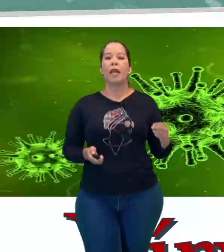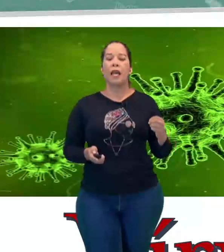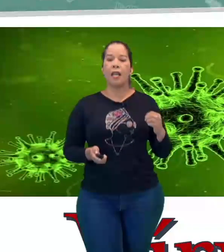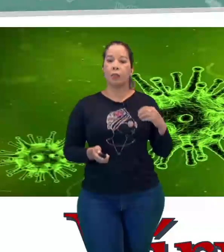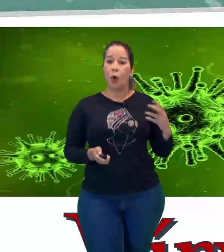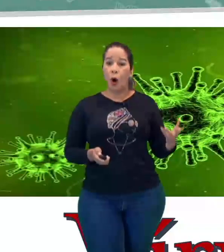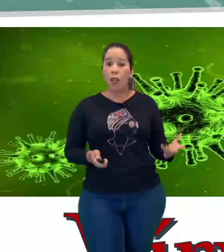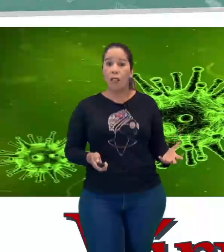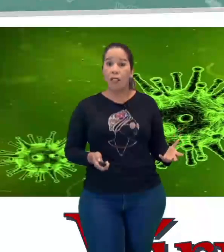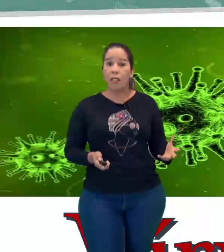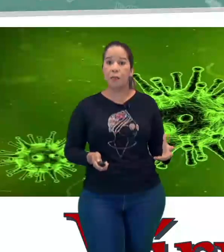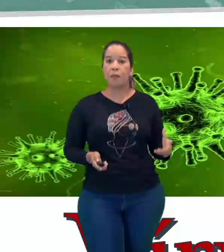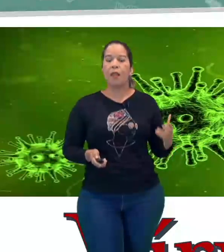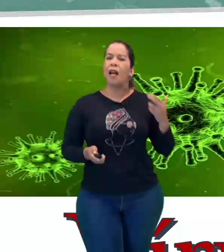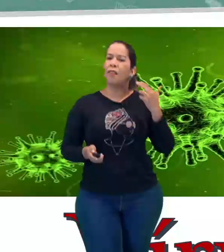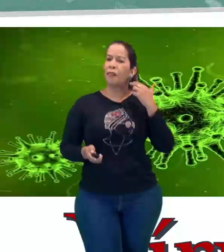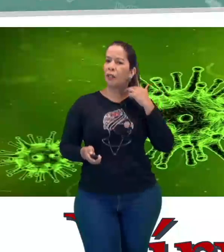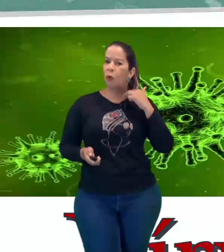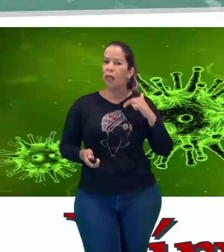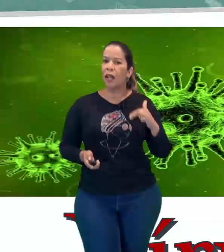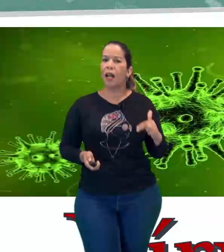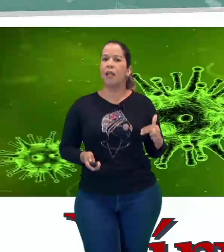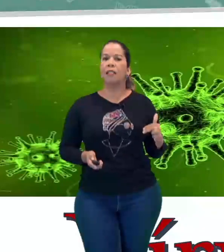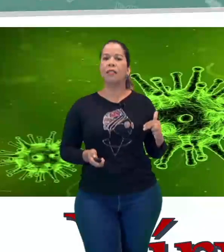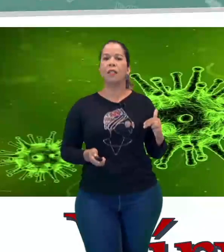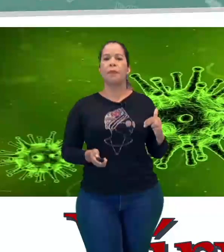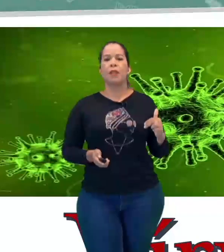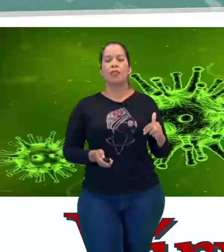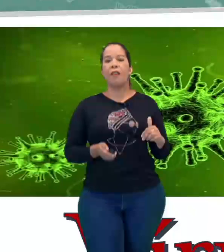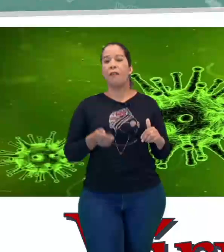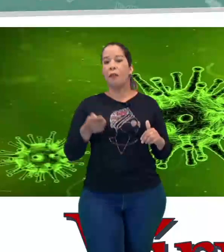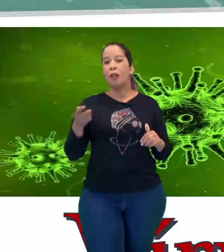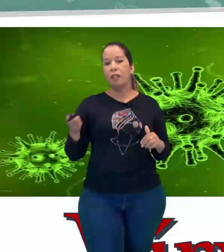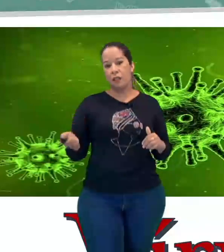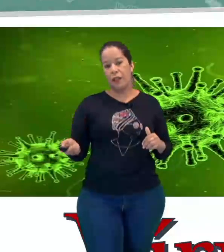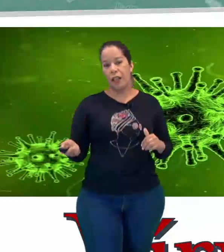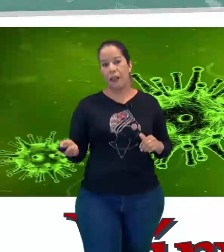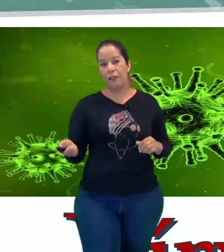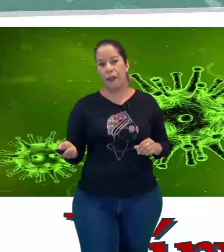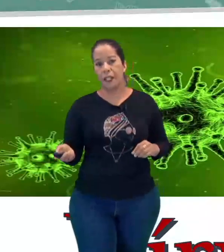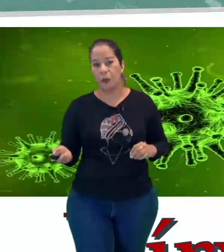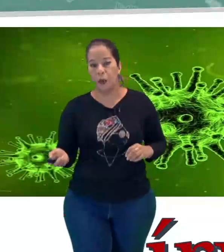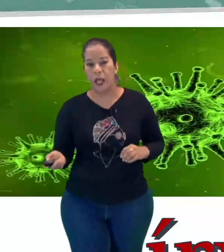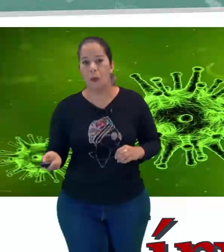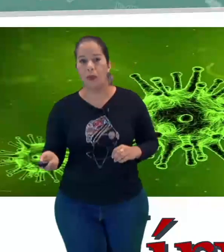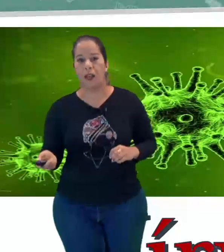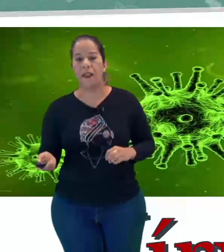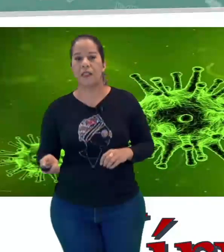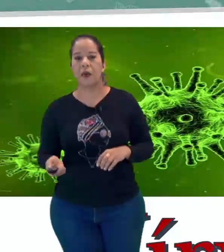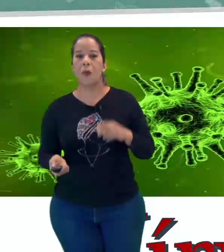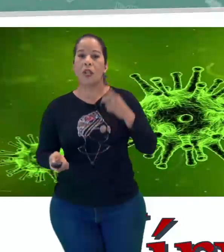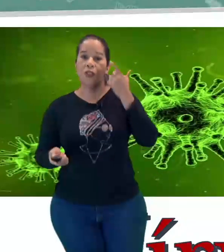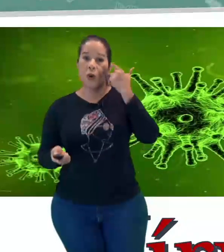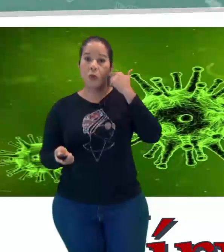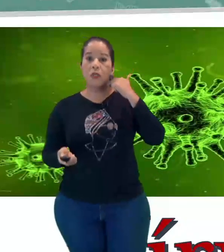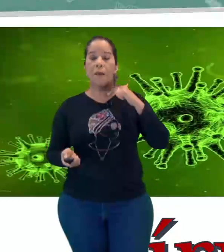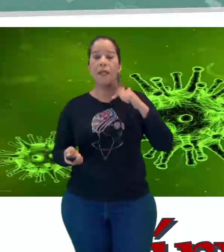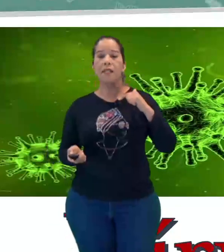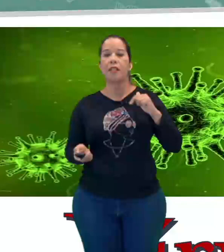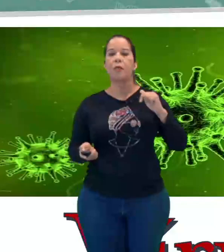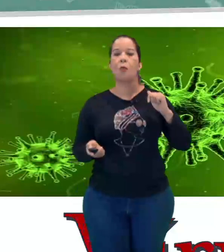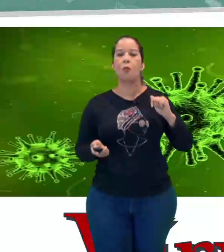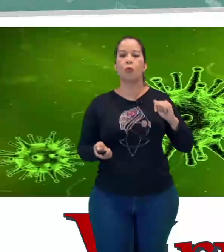corpo, tosses, aí vem dor na garganta. Já foi feito, né, a observação de